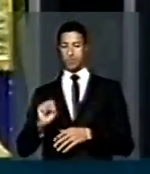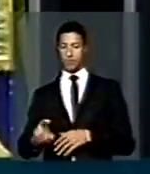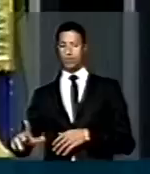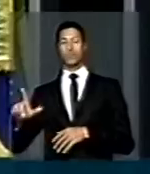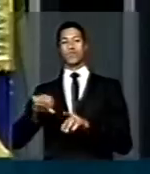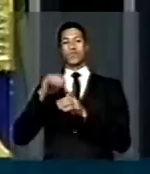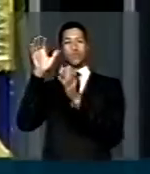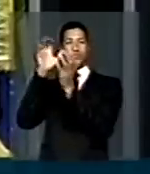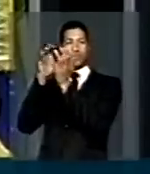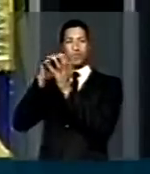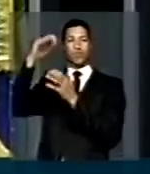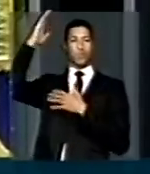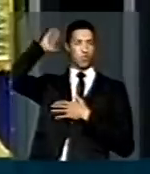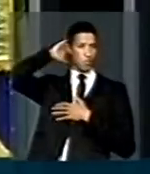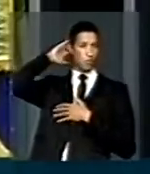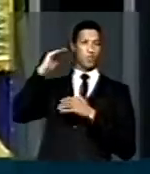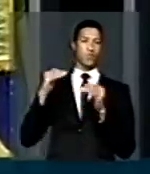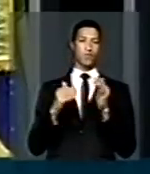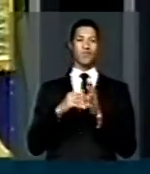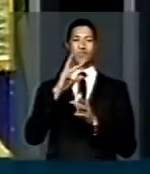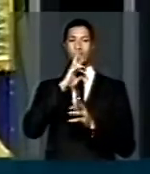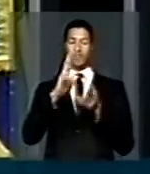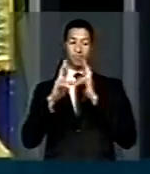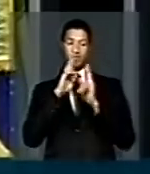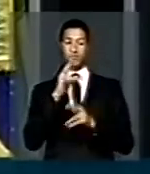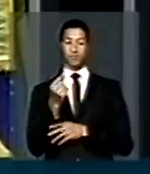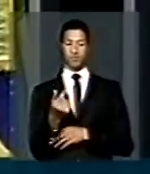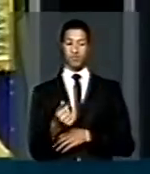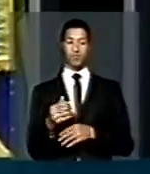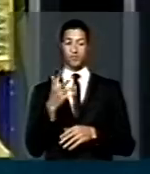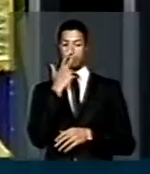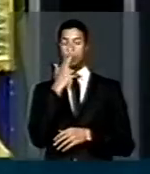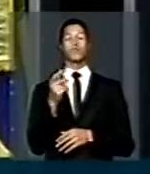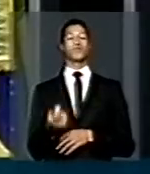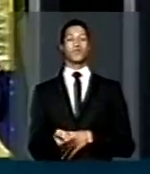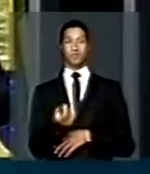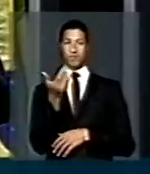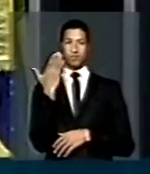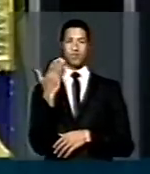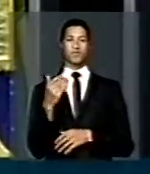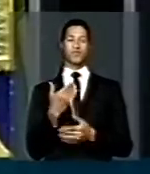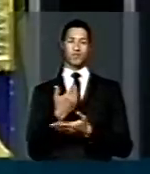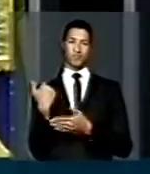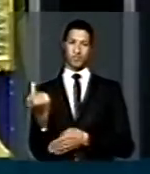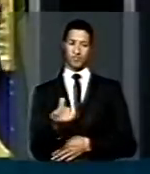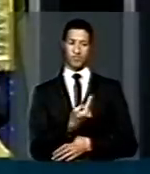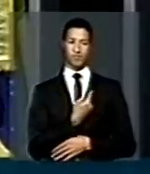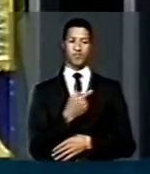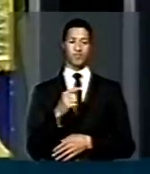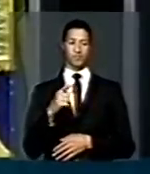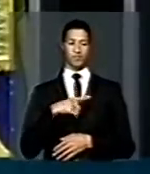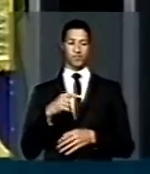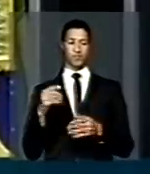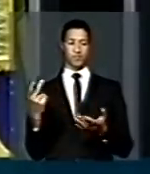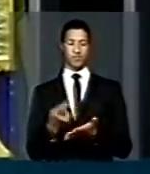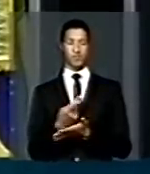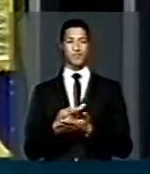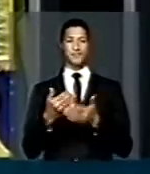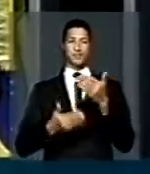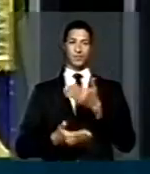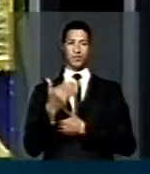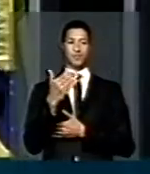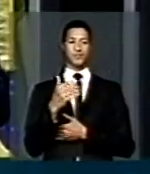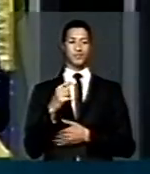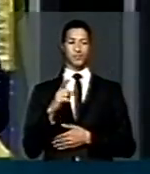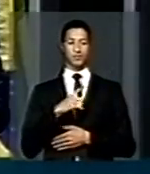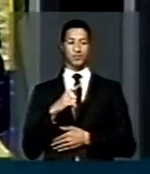Pernambuco Pará reclama do custo acha muito caro e a gente diante de uma situação como essa